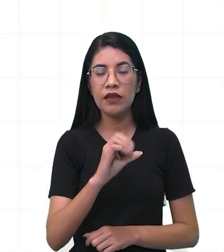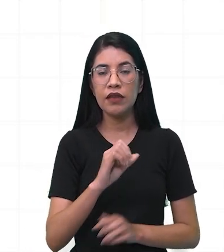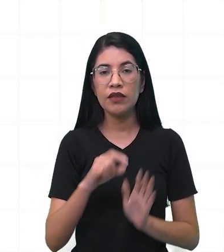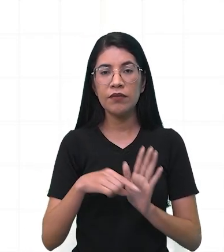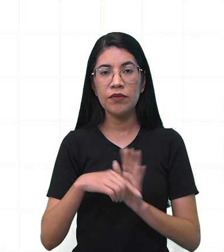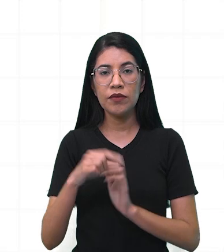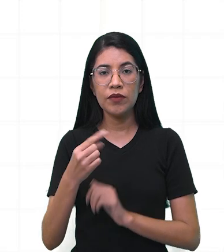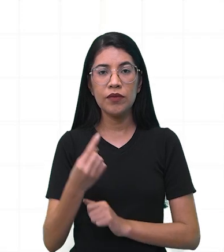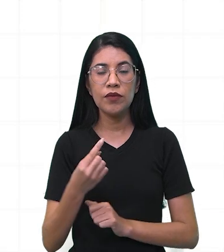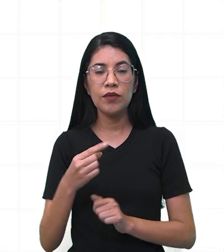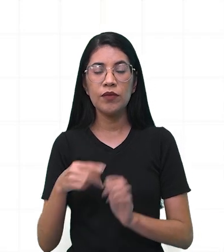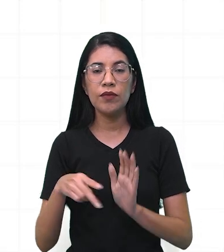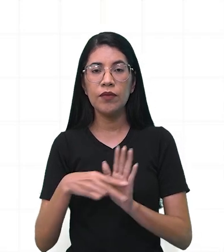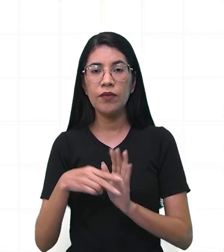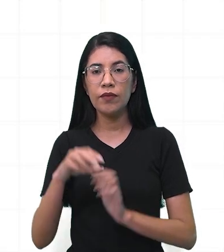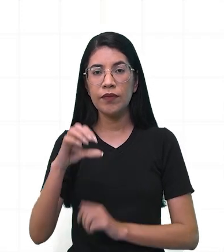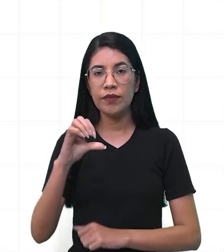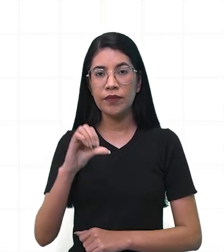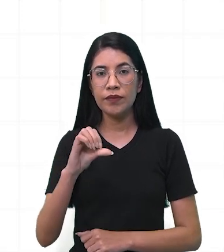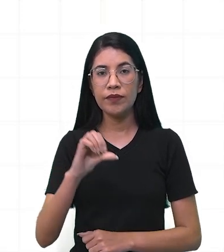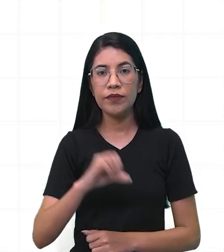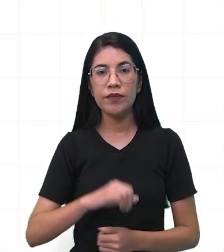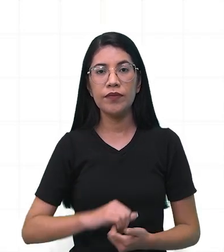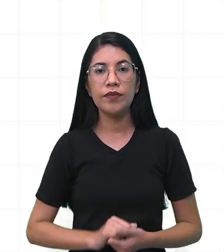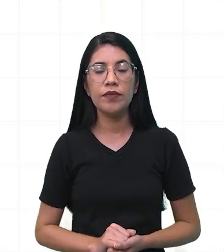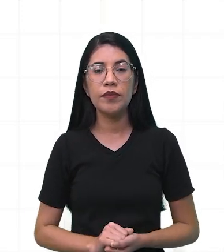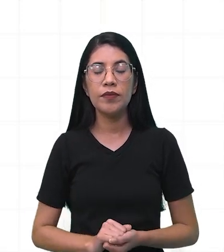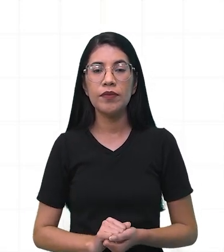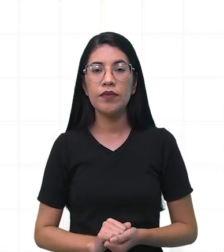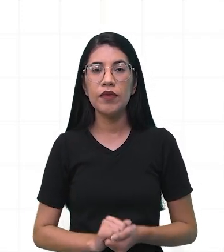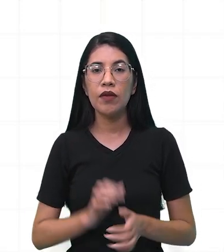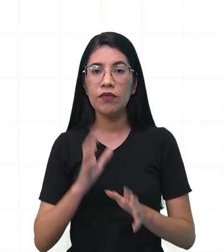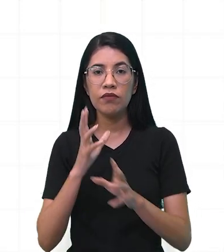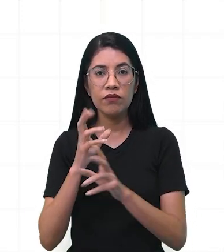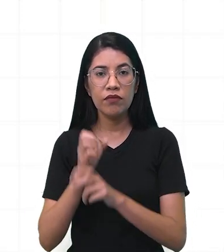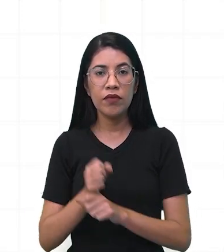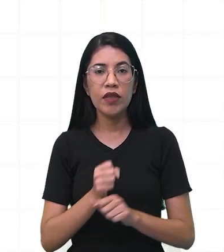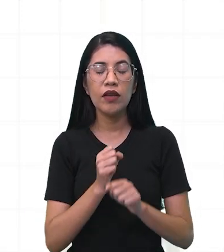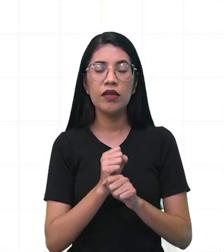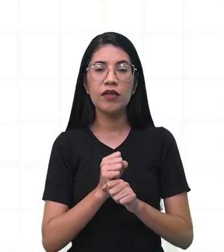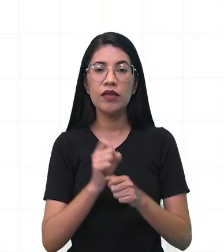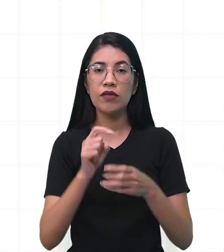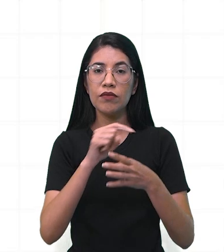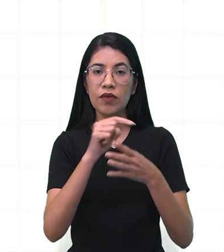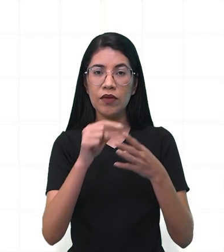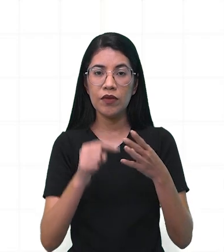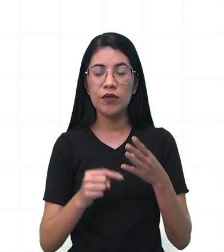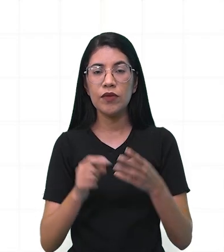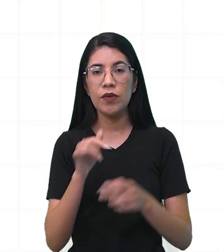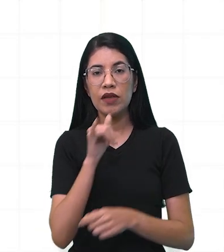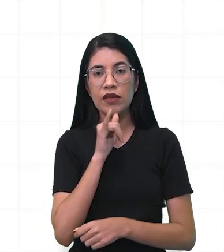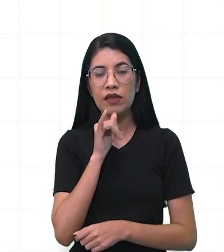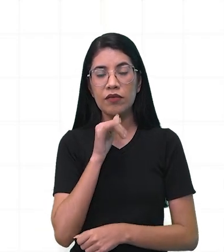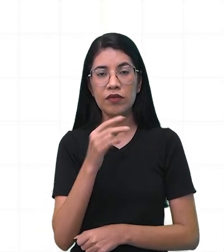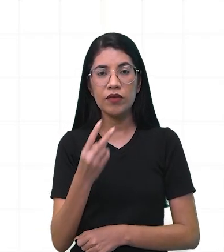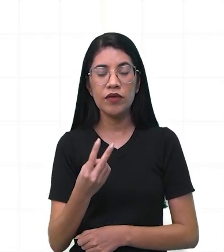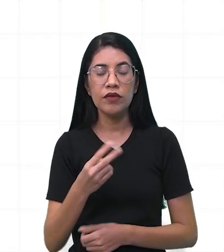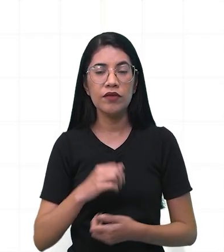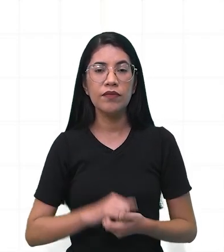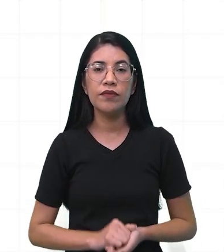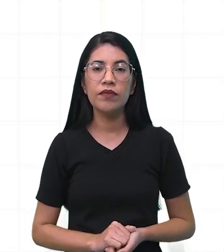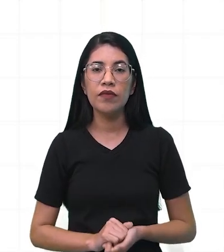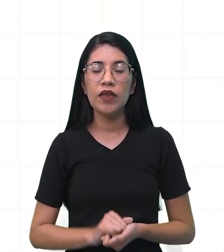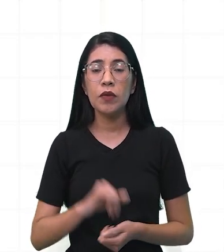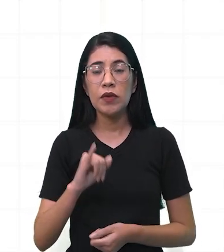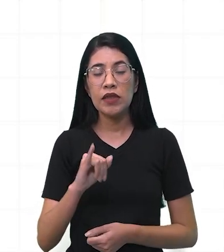menos 1, isso é igual a 9. Resolvido, então, o nosso segundo exemplo, tá certo?